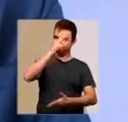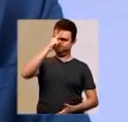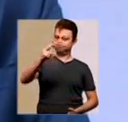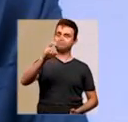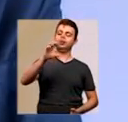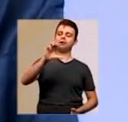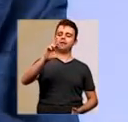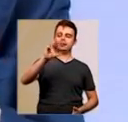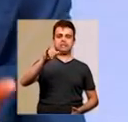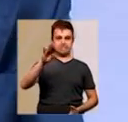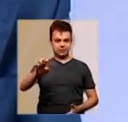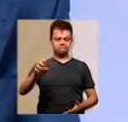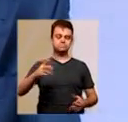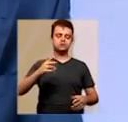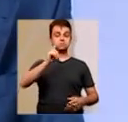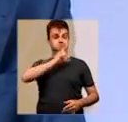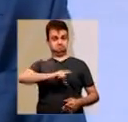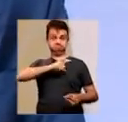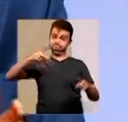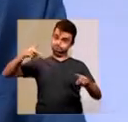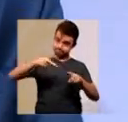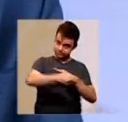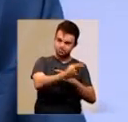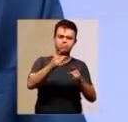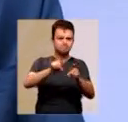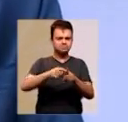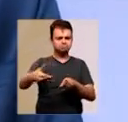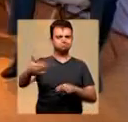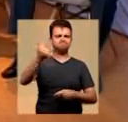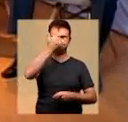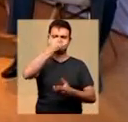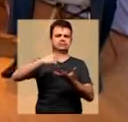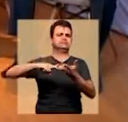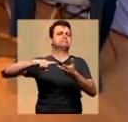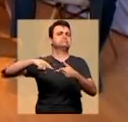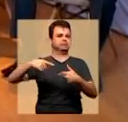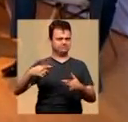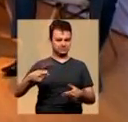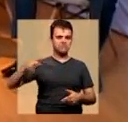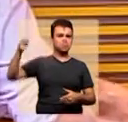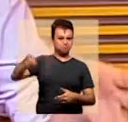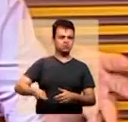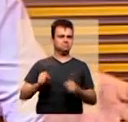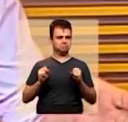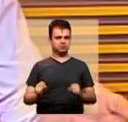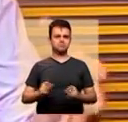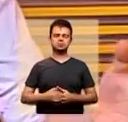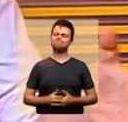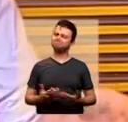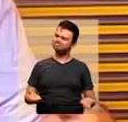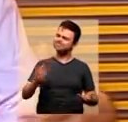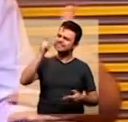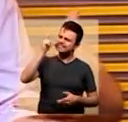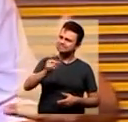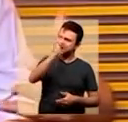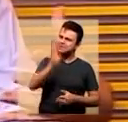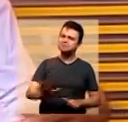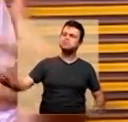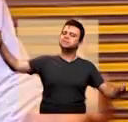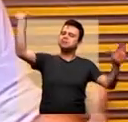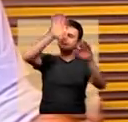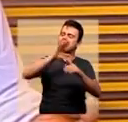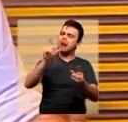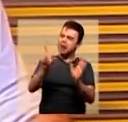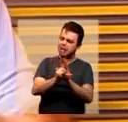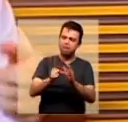pode ser condenado, ficar com a habilitação suspensa e tem várias consequências. É impressionante como o brasileiro gosta de ser especialista em